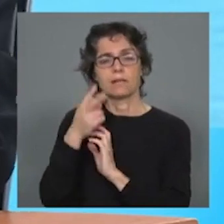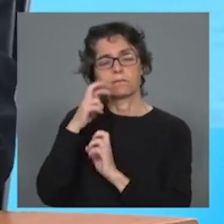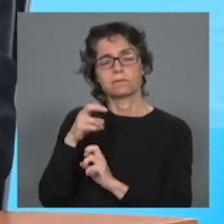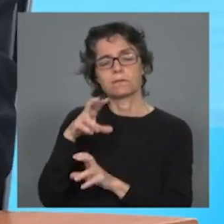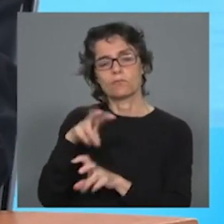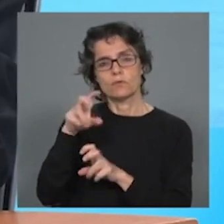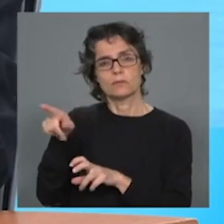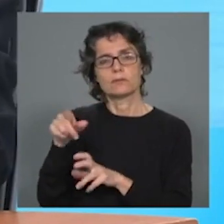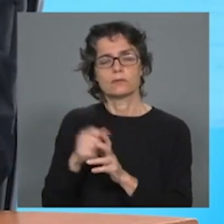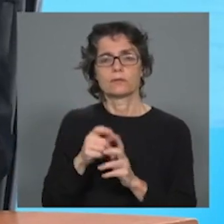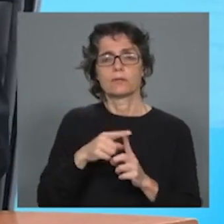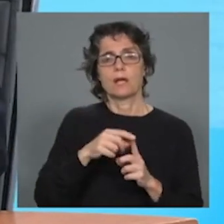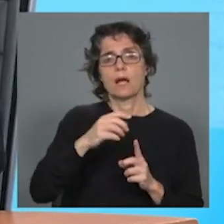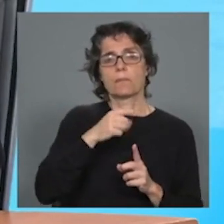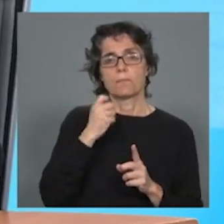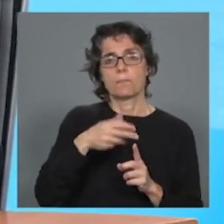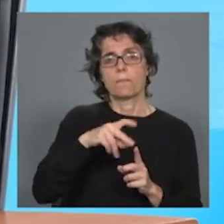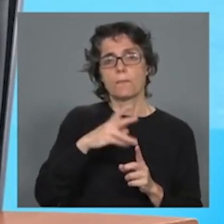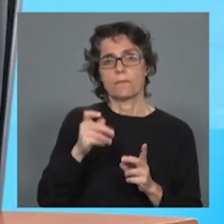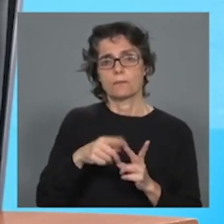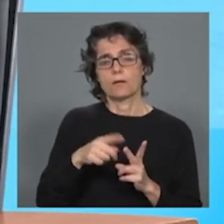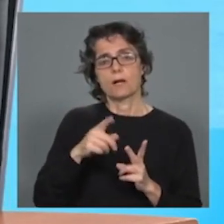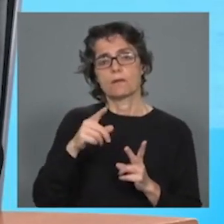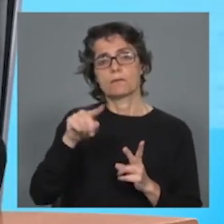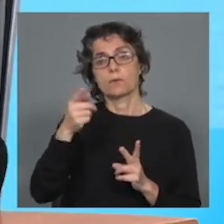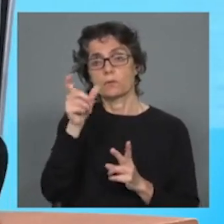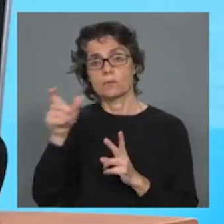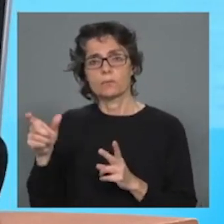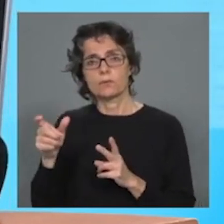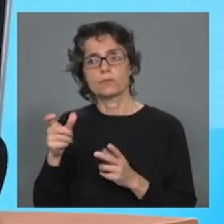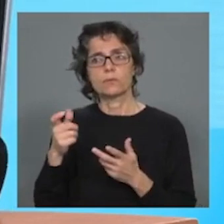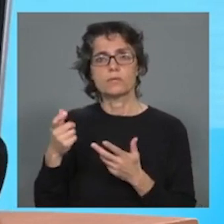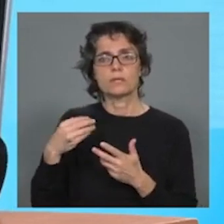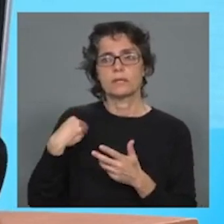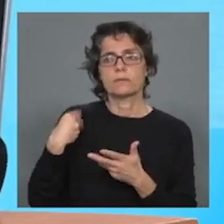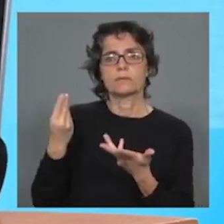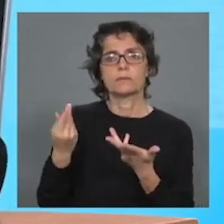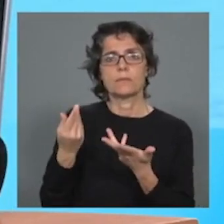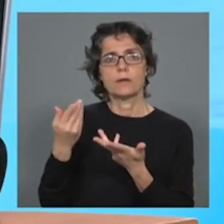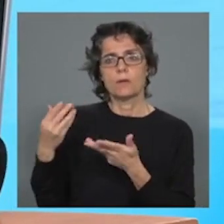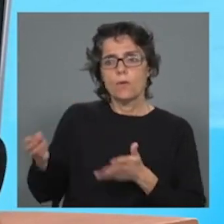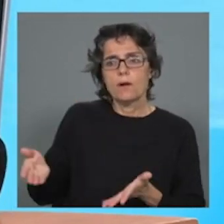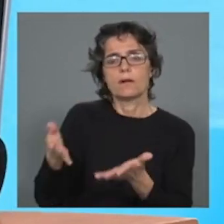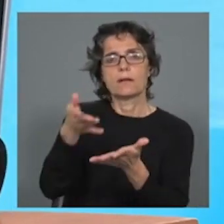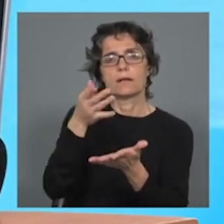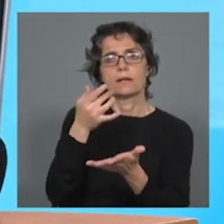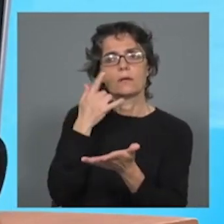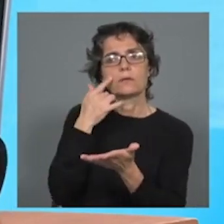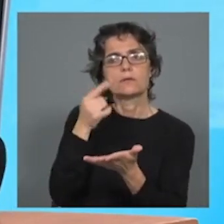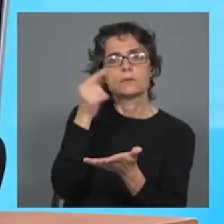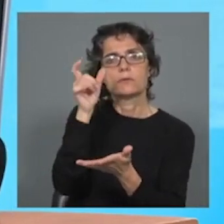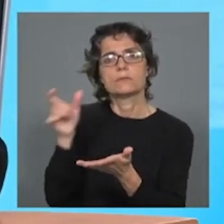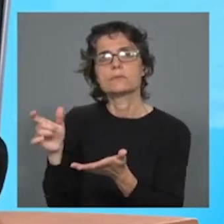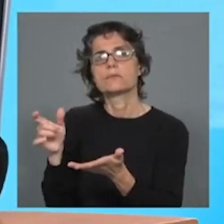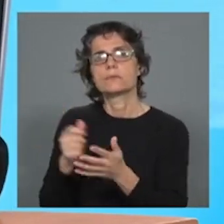Padre Mafra, levar a gente a ver onde estão os outros que são diferentes, que a gente não conhece quando anda